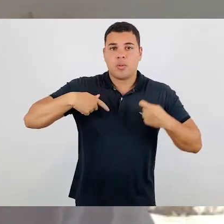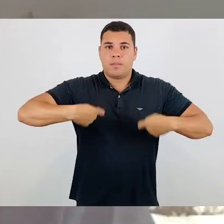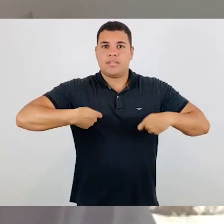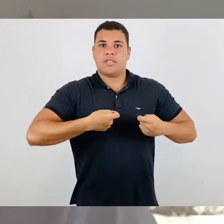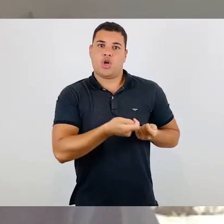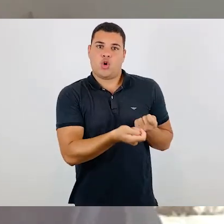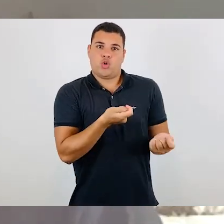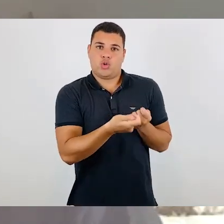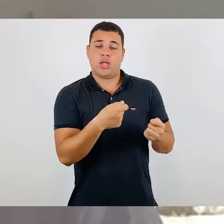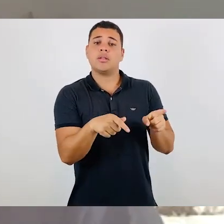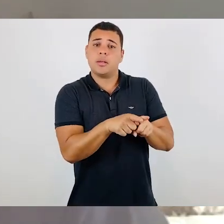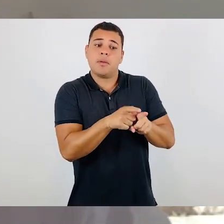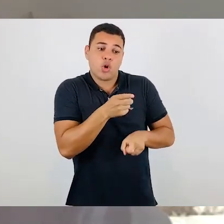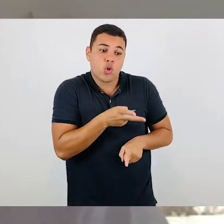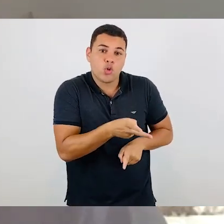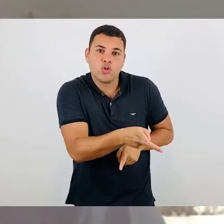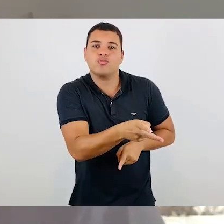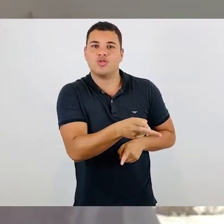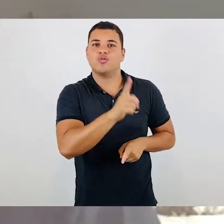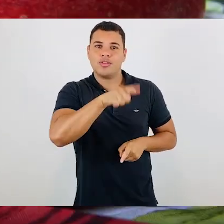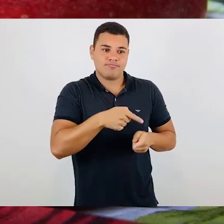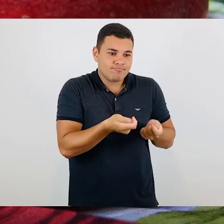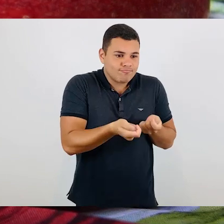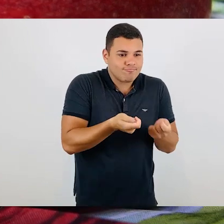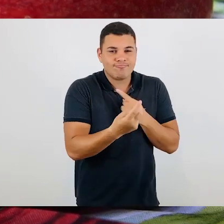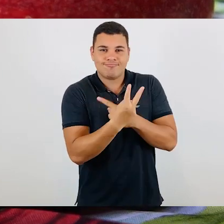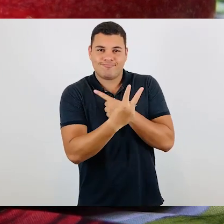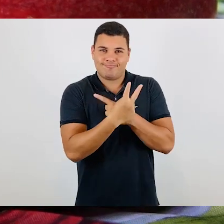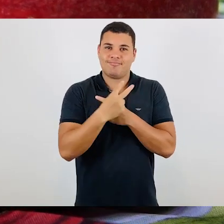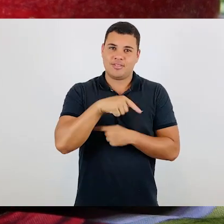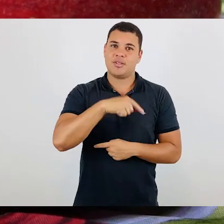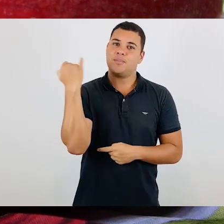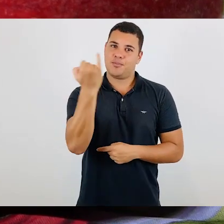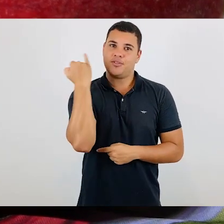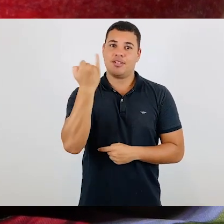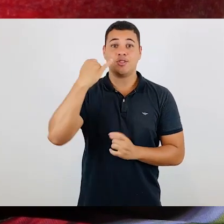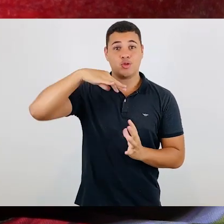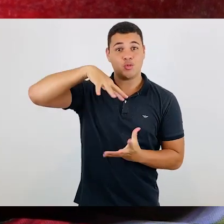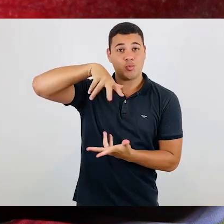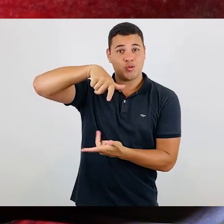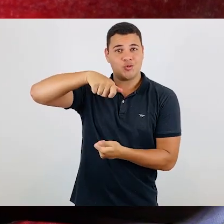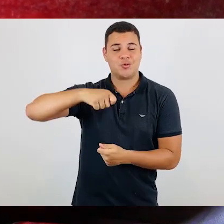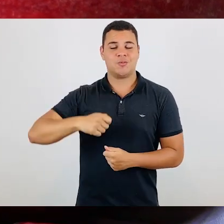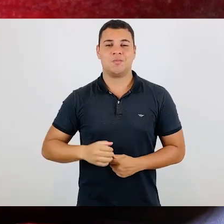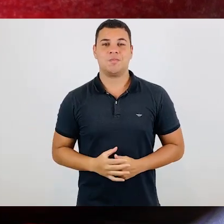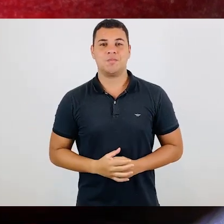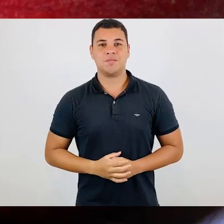importante, e a sua prevenção é ainda mais importante para a população de um modo geral.